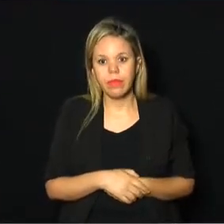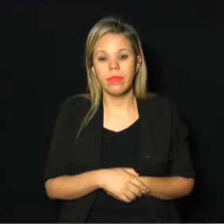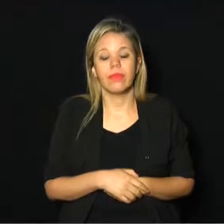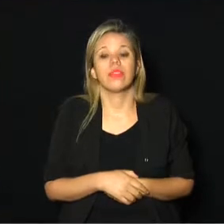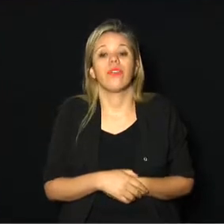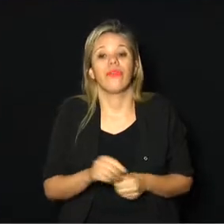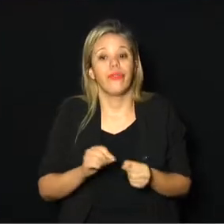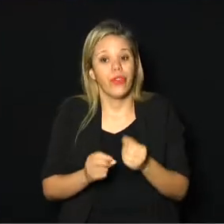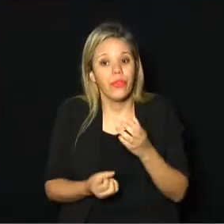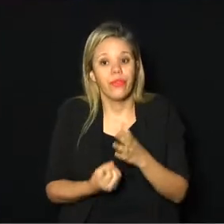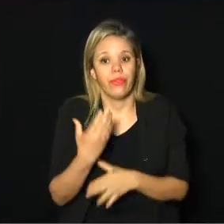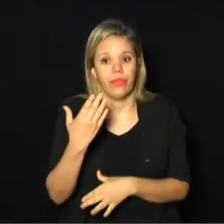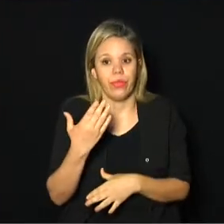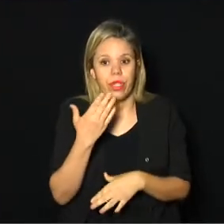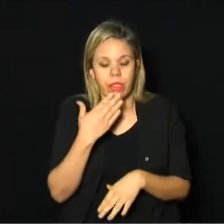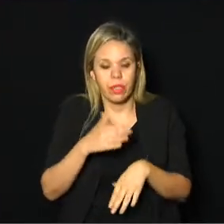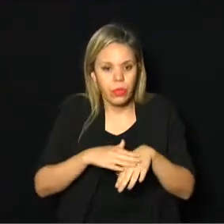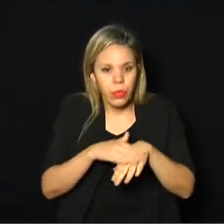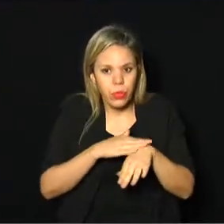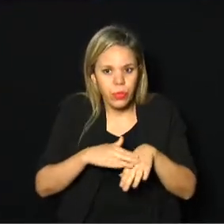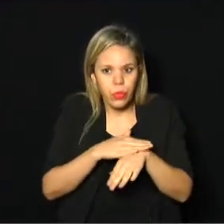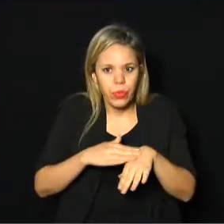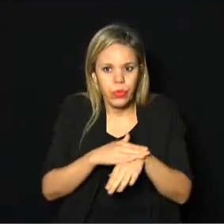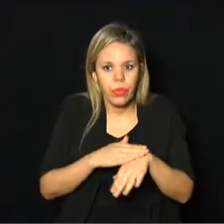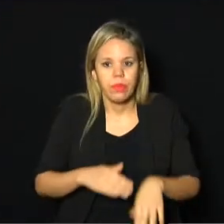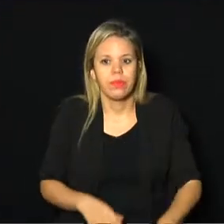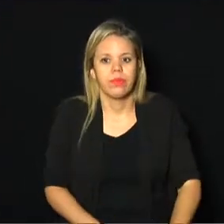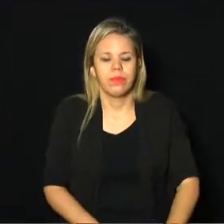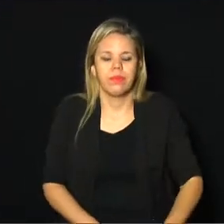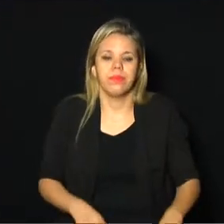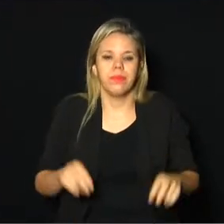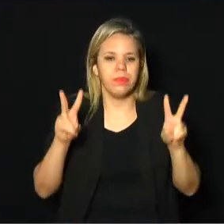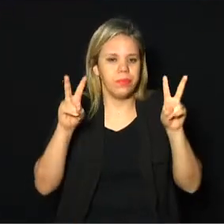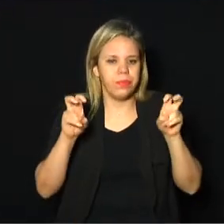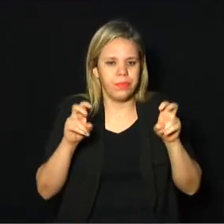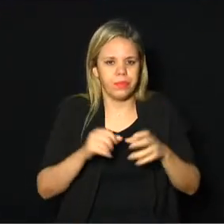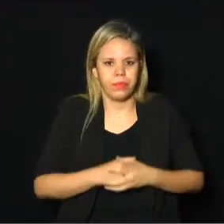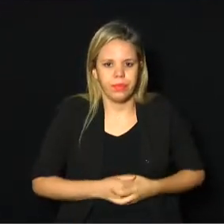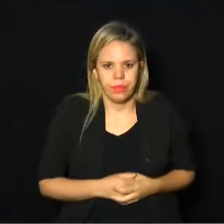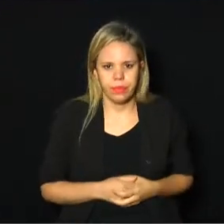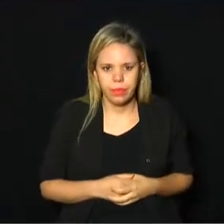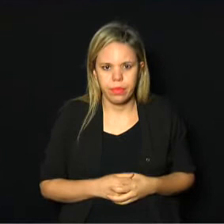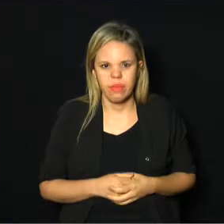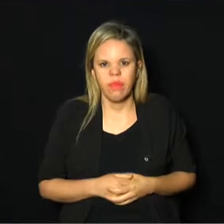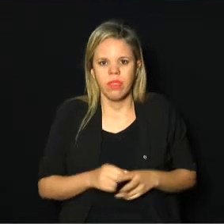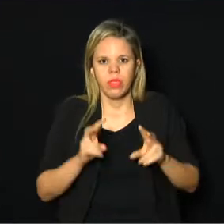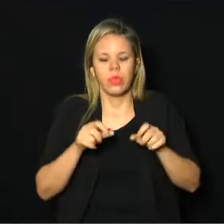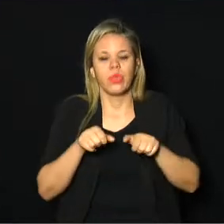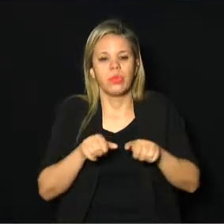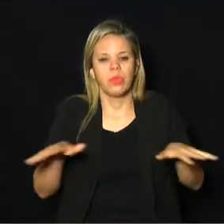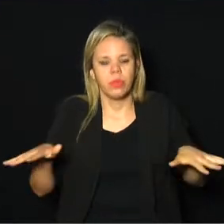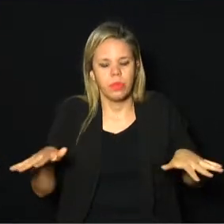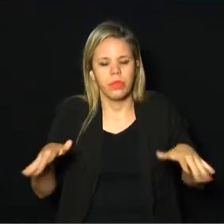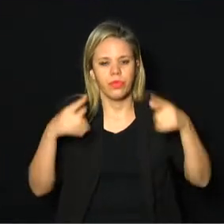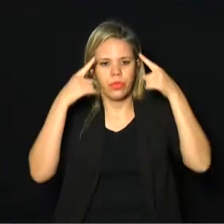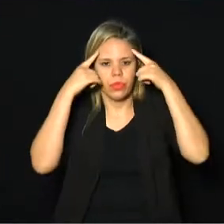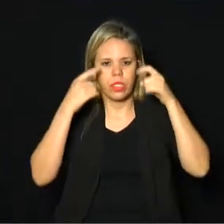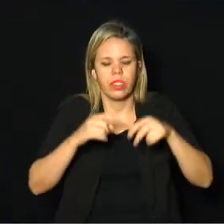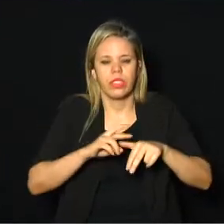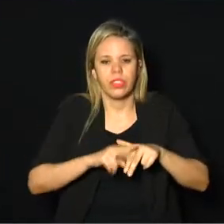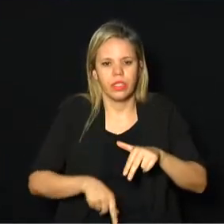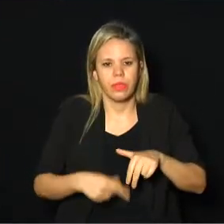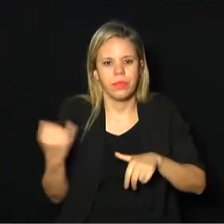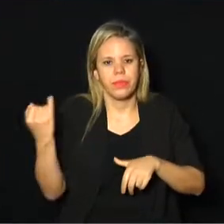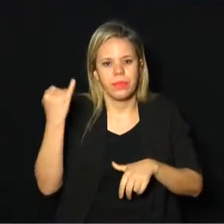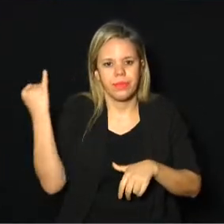convocada para a gente conversar, para tratar do tema da pandemia e violência de gênero. É um tema